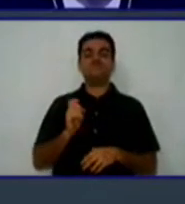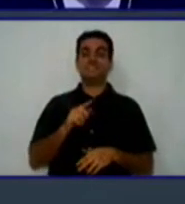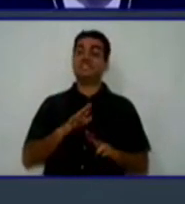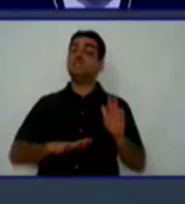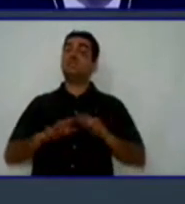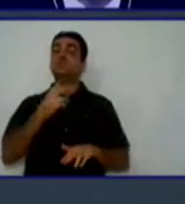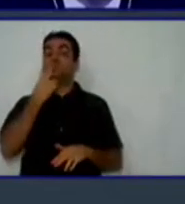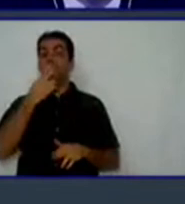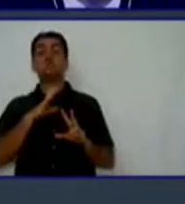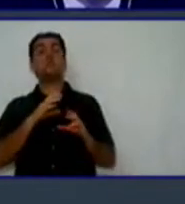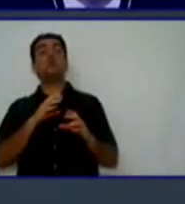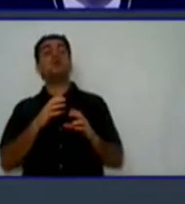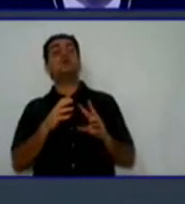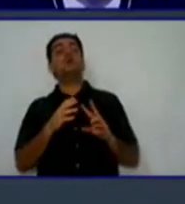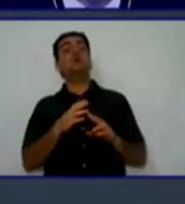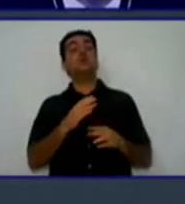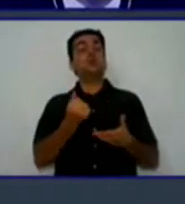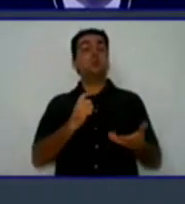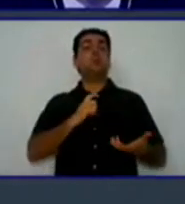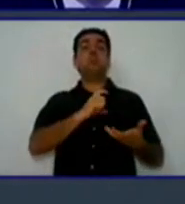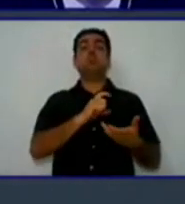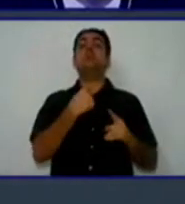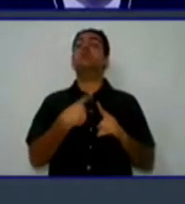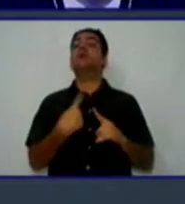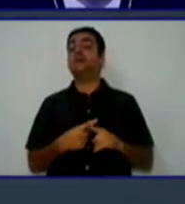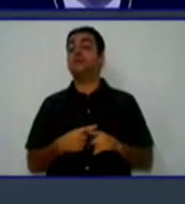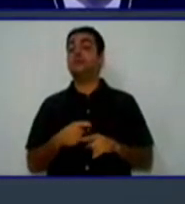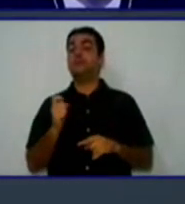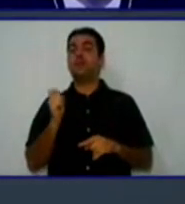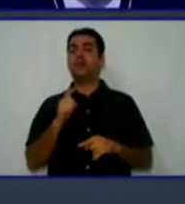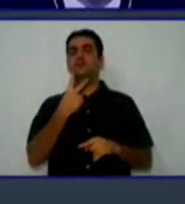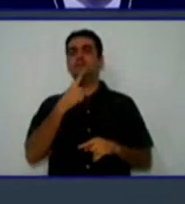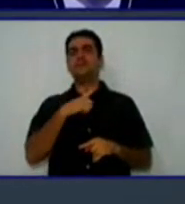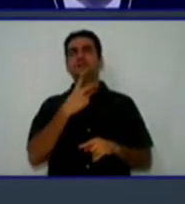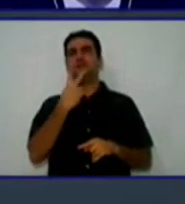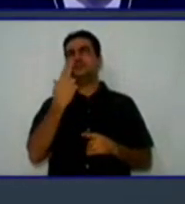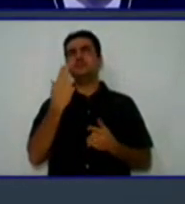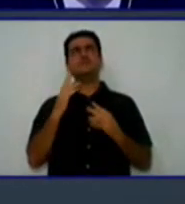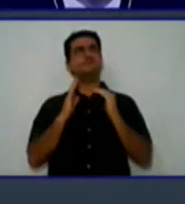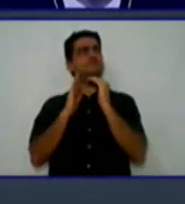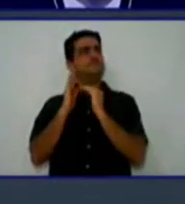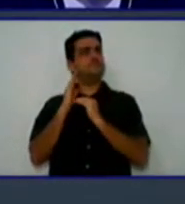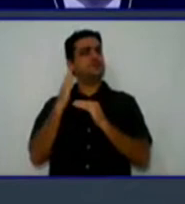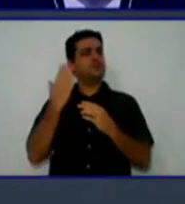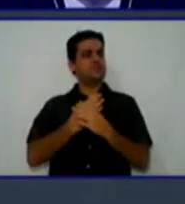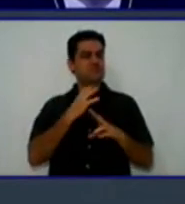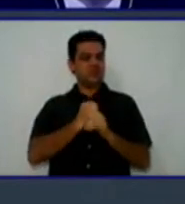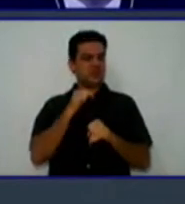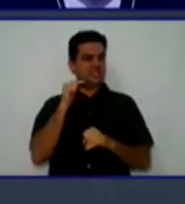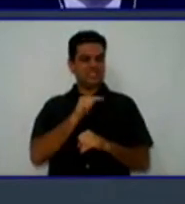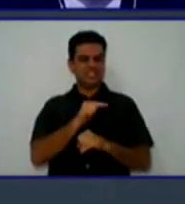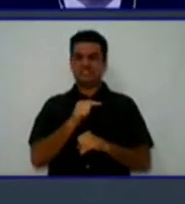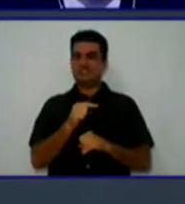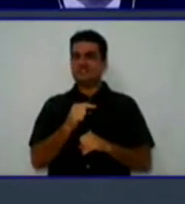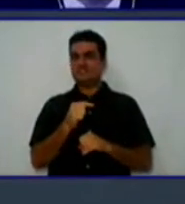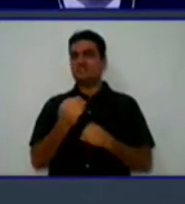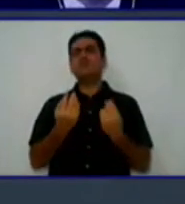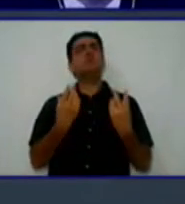cuida-se o fundo partidário. Aqui há uma pléiade, nesse processo de prestação de contas,